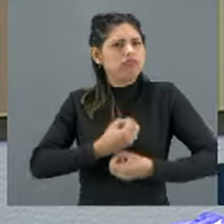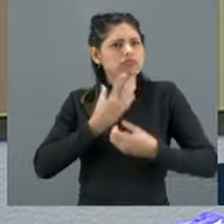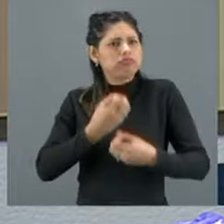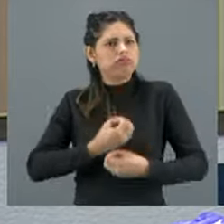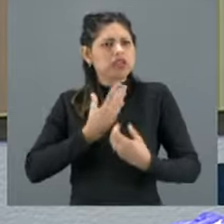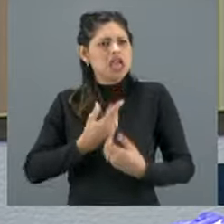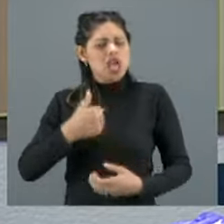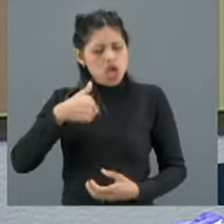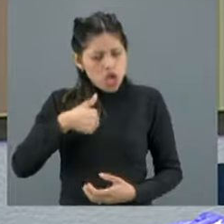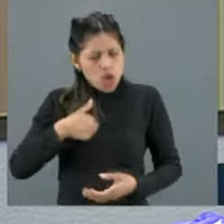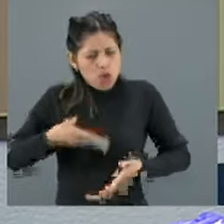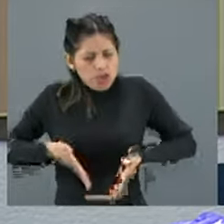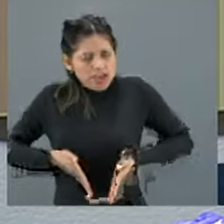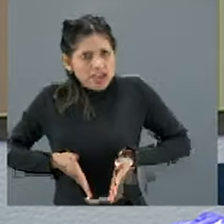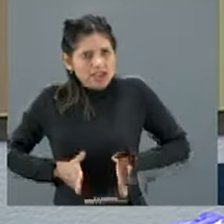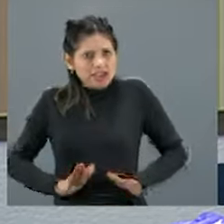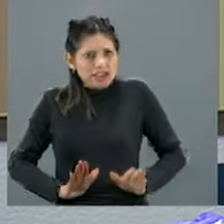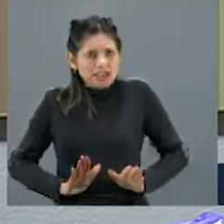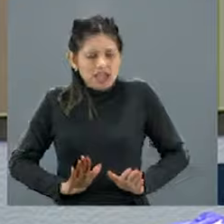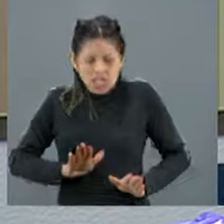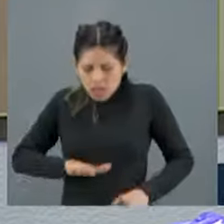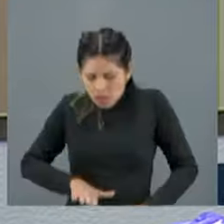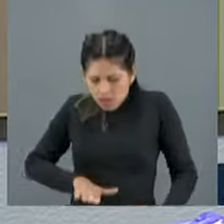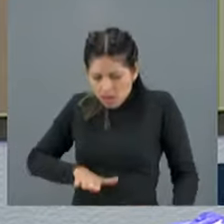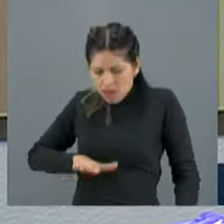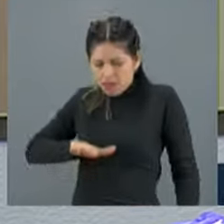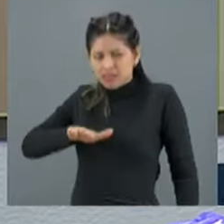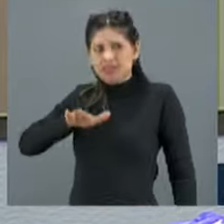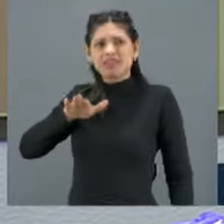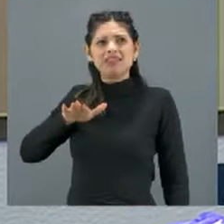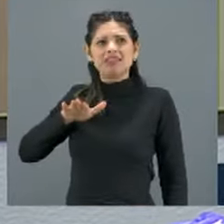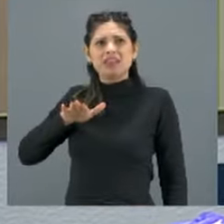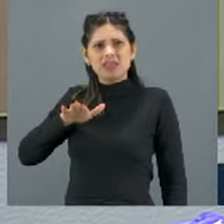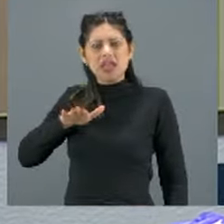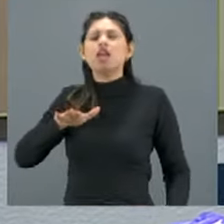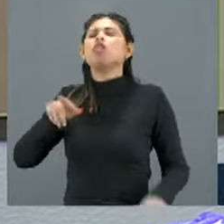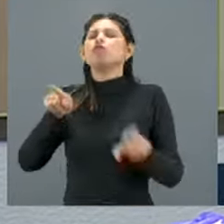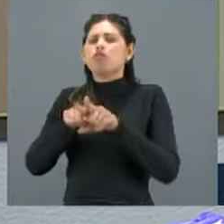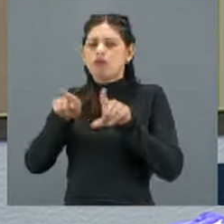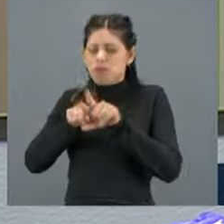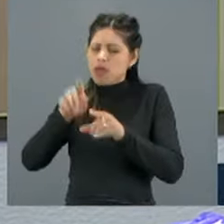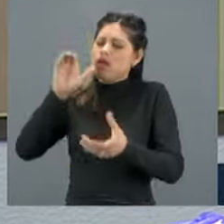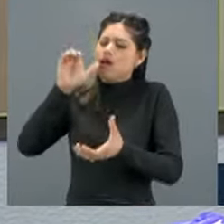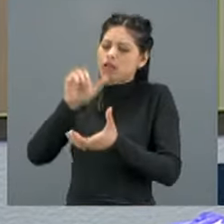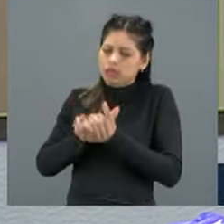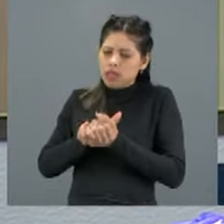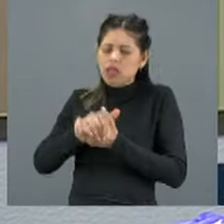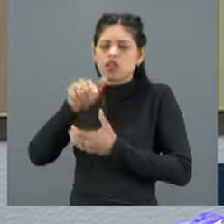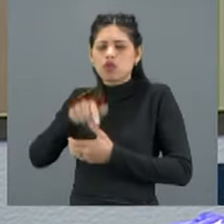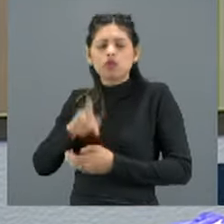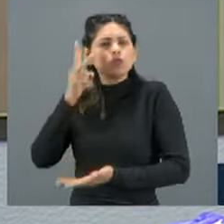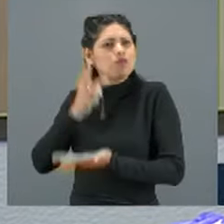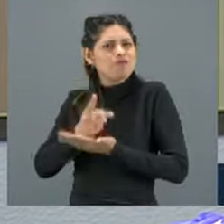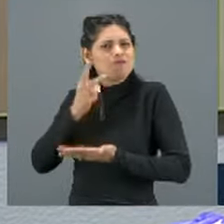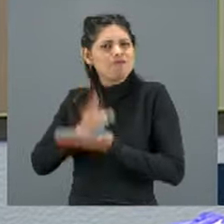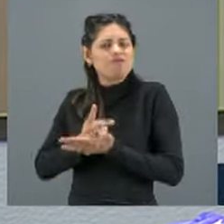eu nasci dentro das aldeias, crescer e casar no mesmo indígena.